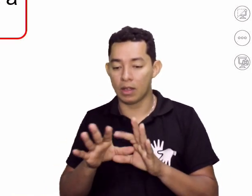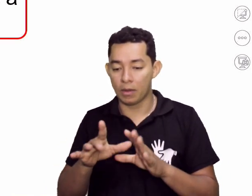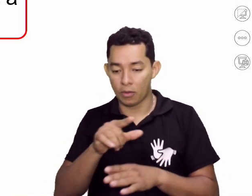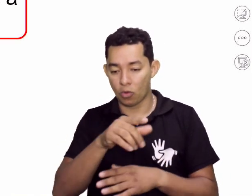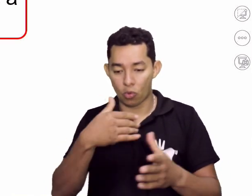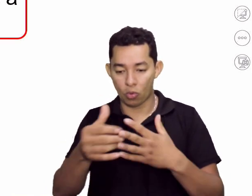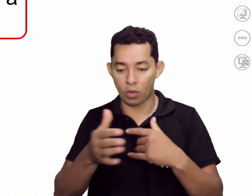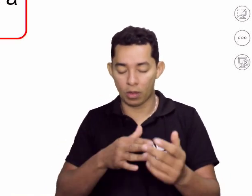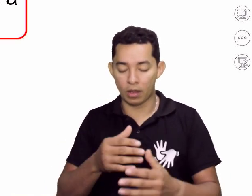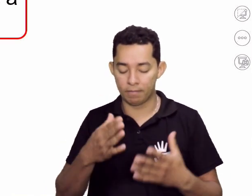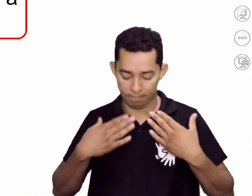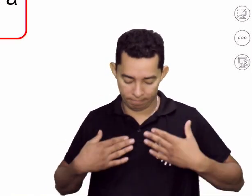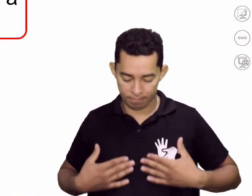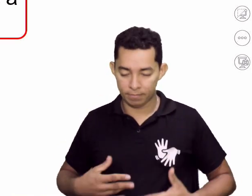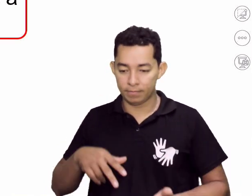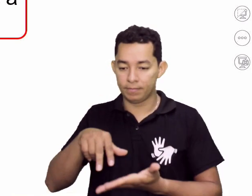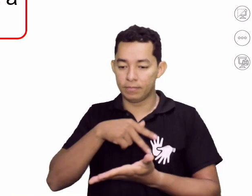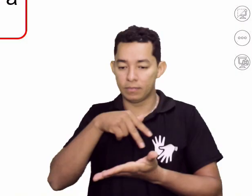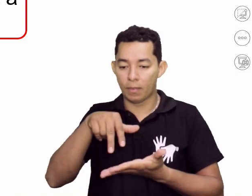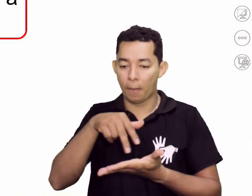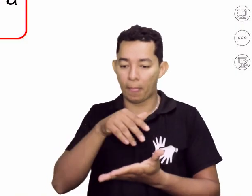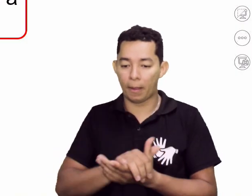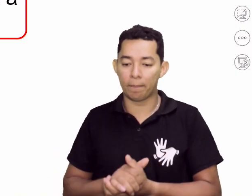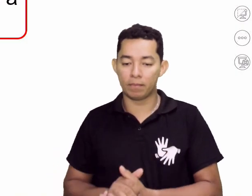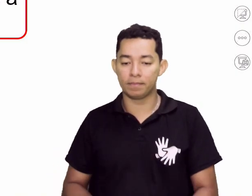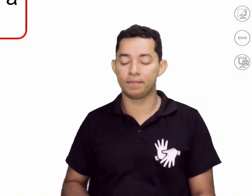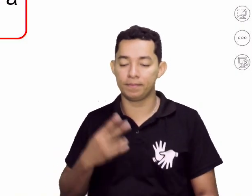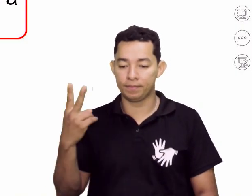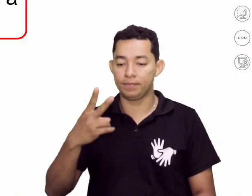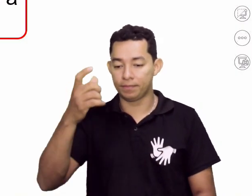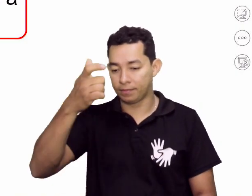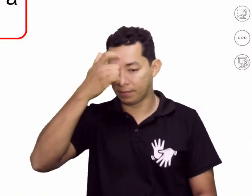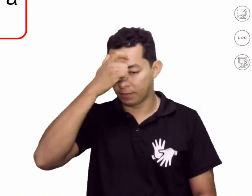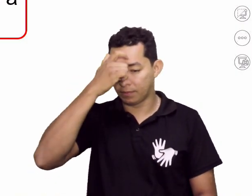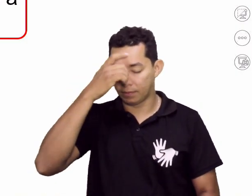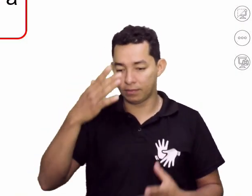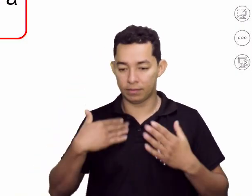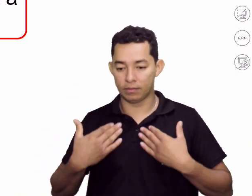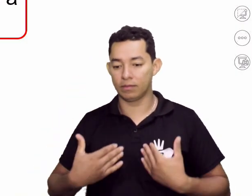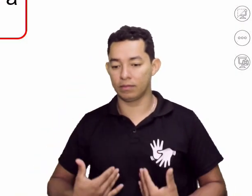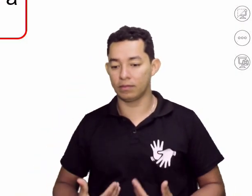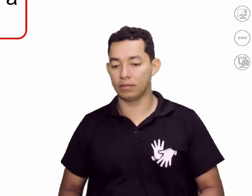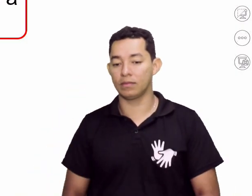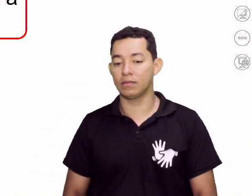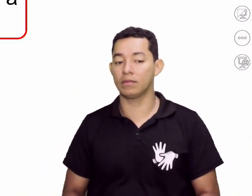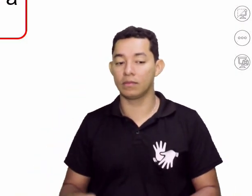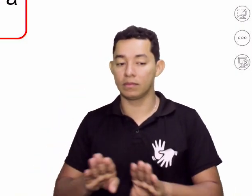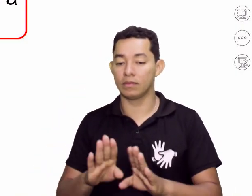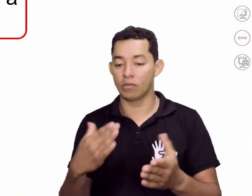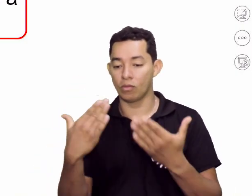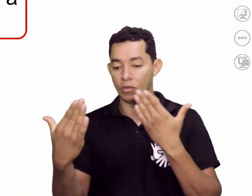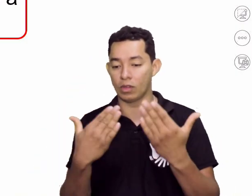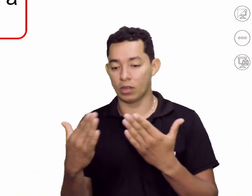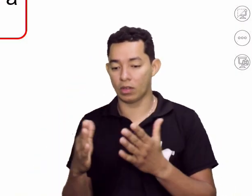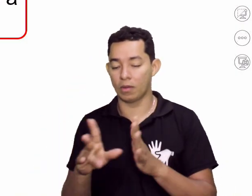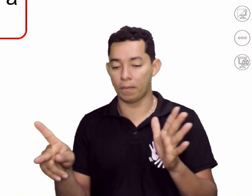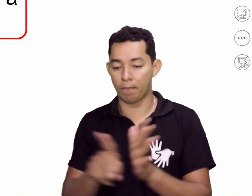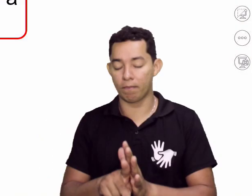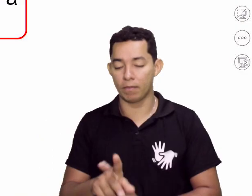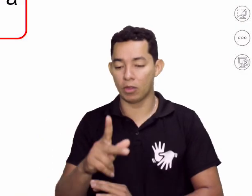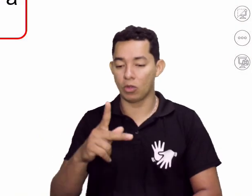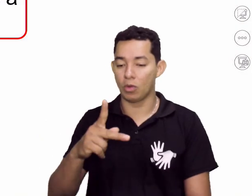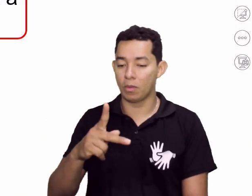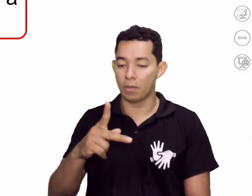corpo dançar, né, valorizar a consciência corporal e o diálogo com o público.